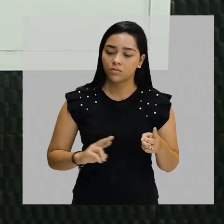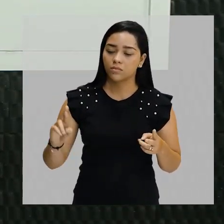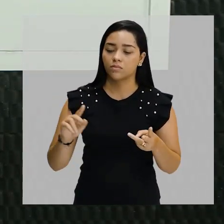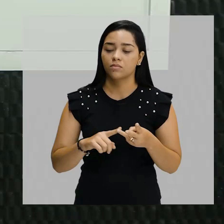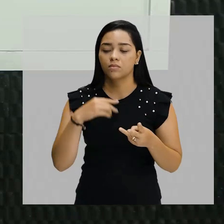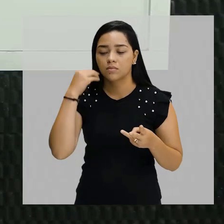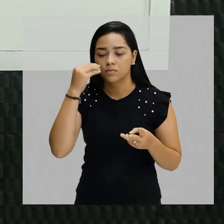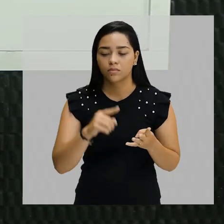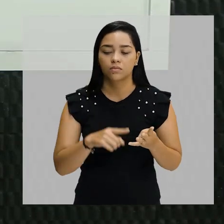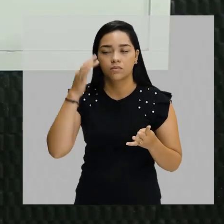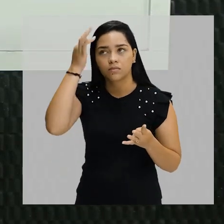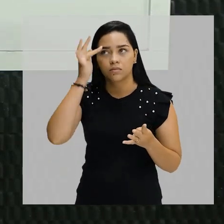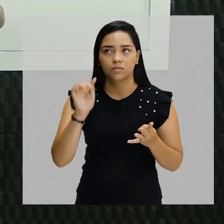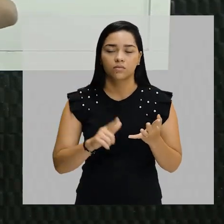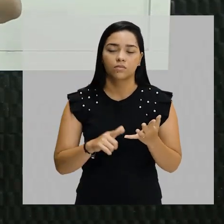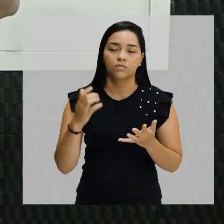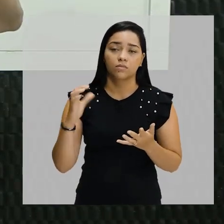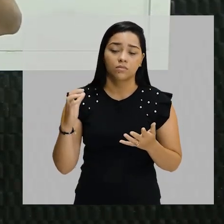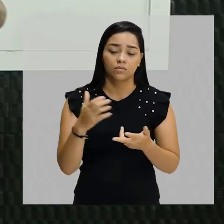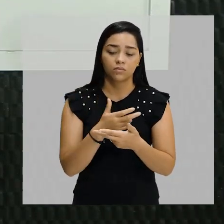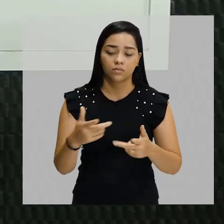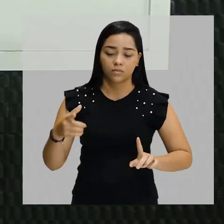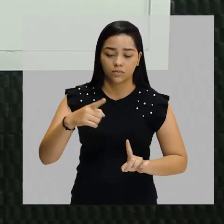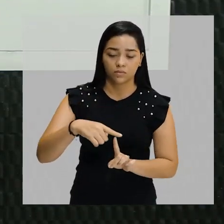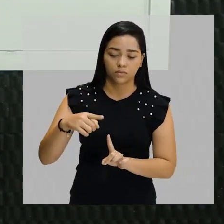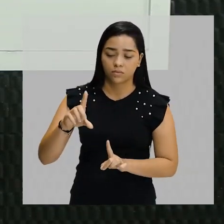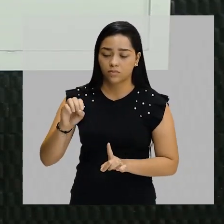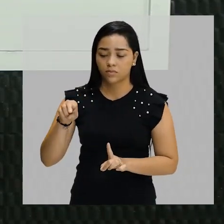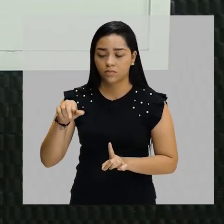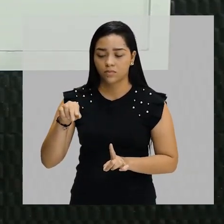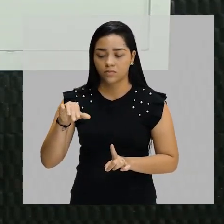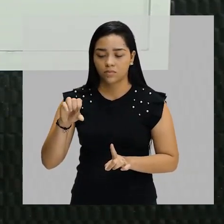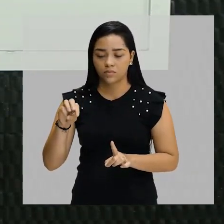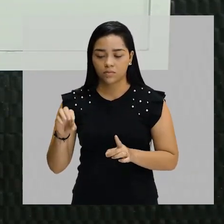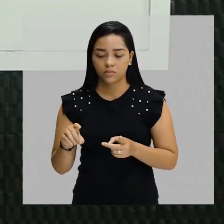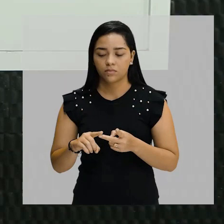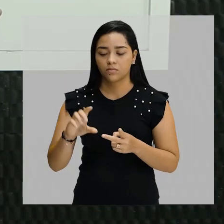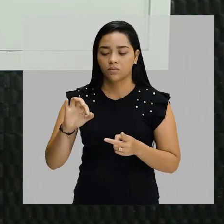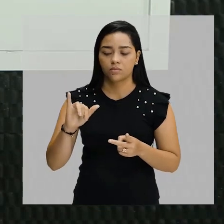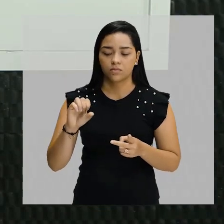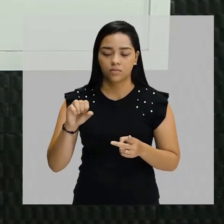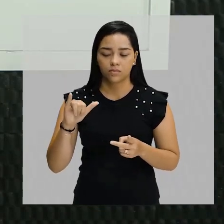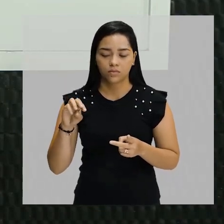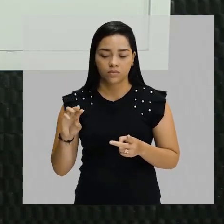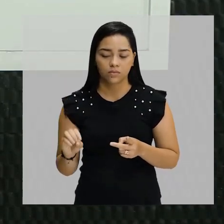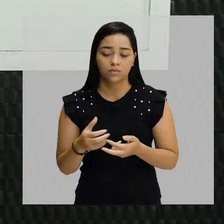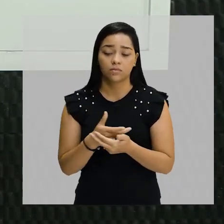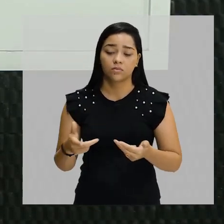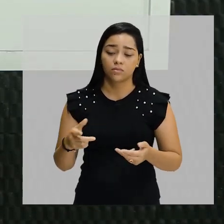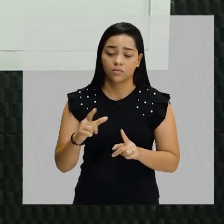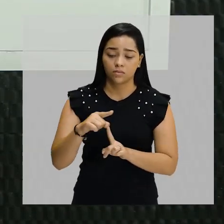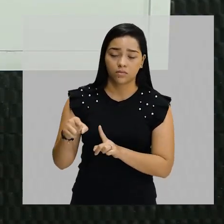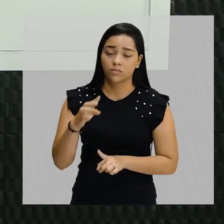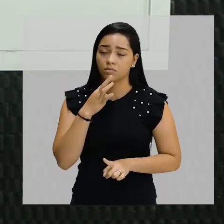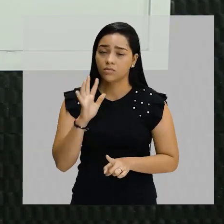senso comum filosófico sentido diferente das formas dogmatismo sexismo Então quando você pega os tipos de conhecimento